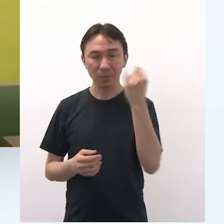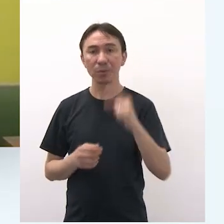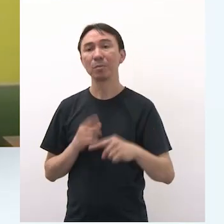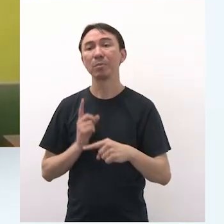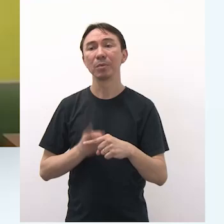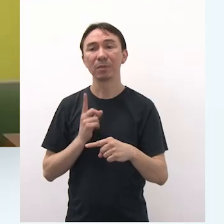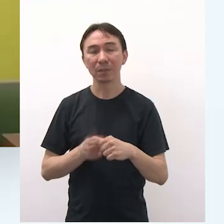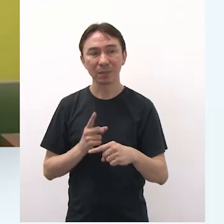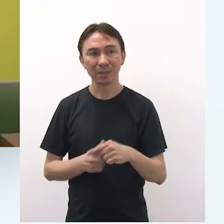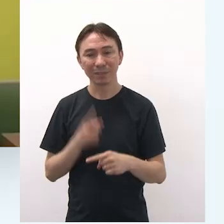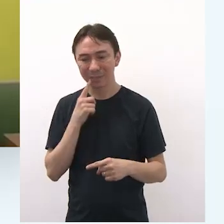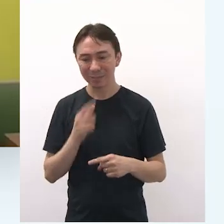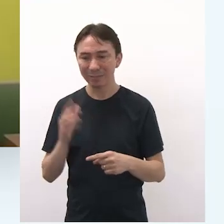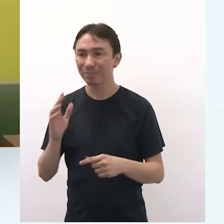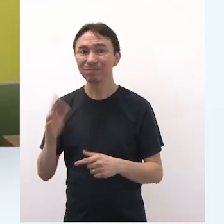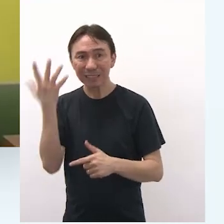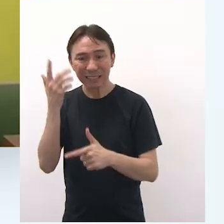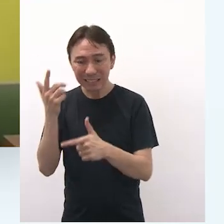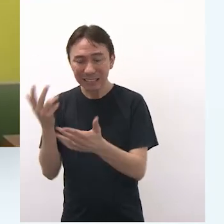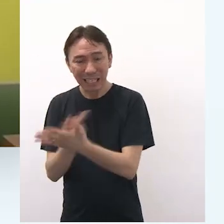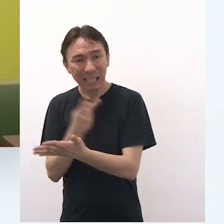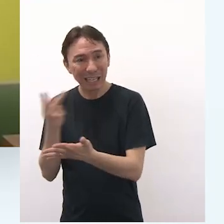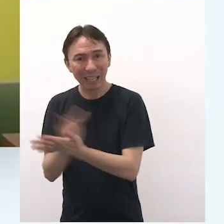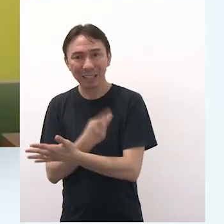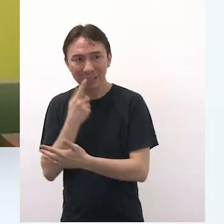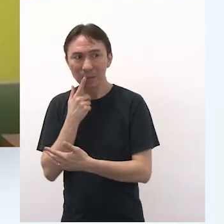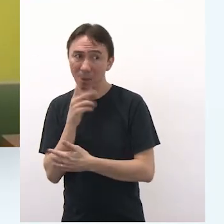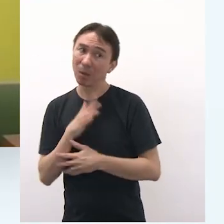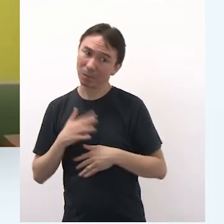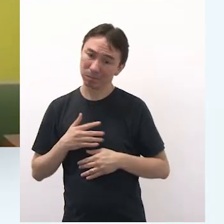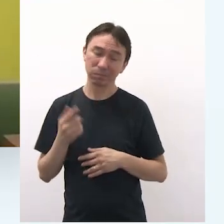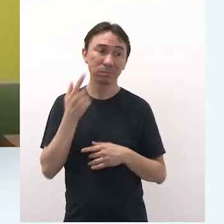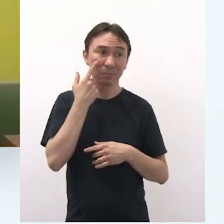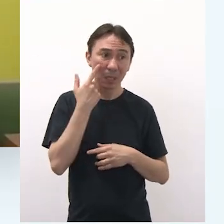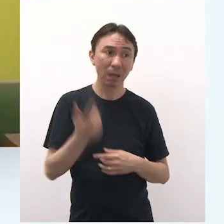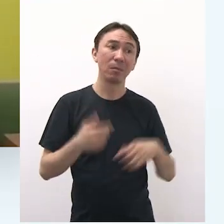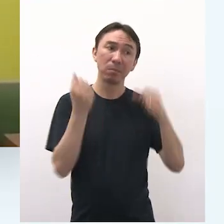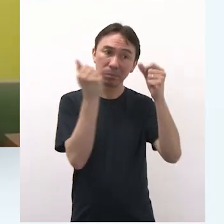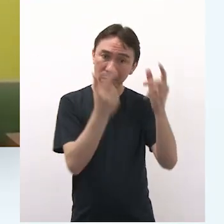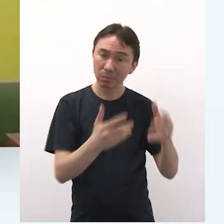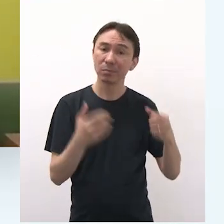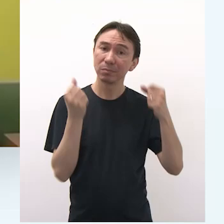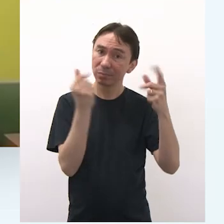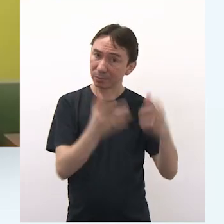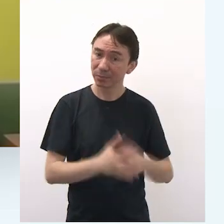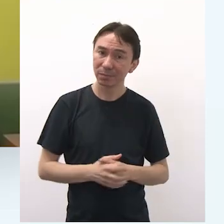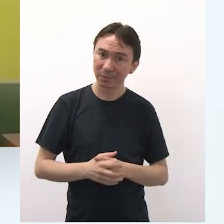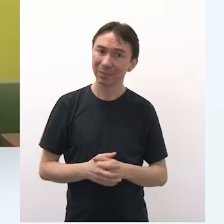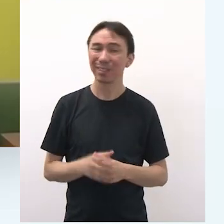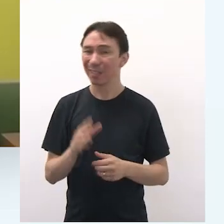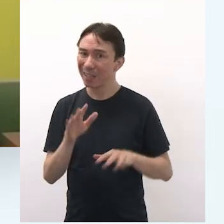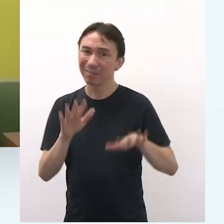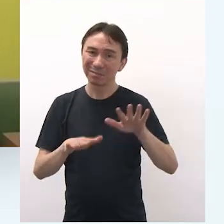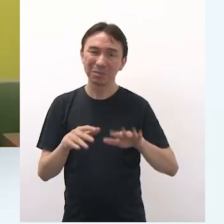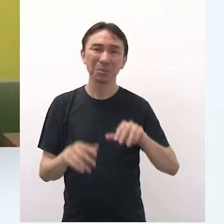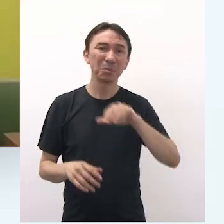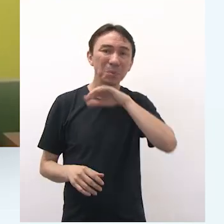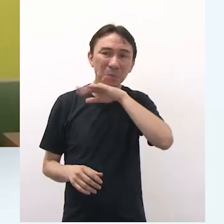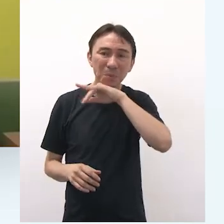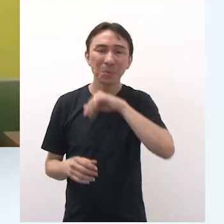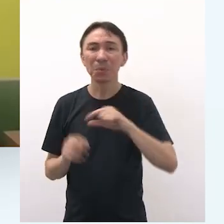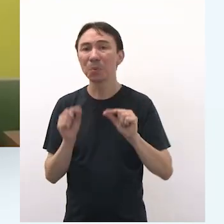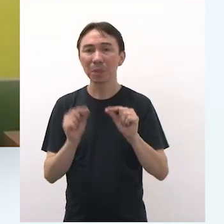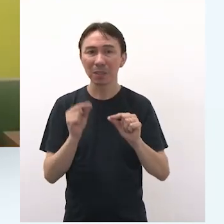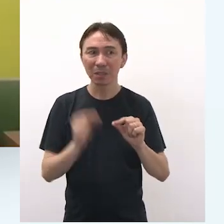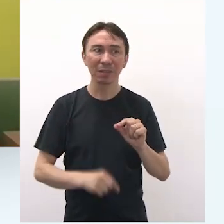um erro e vão poder se expressar para que haja uma solução. E um ponto negativo é que muitas das vezes os professores ou os alunos não vão